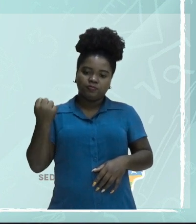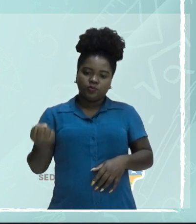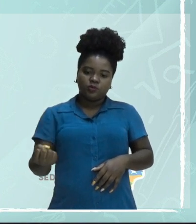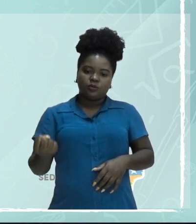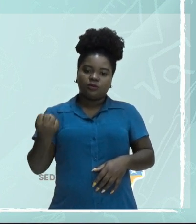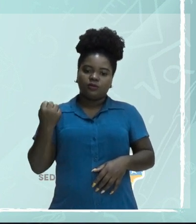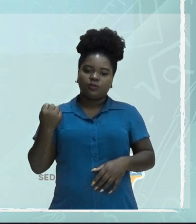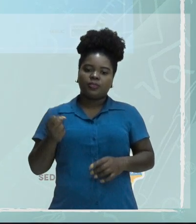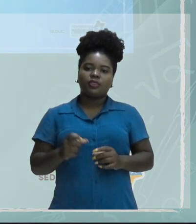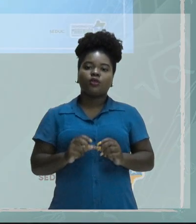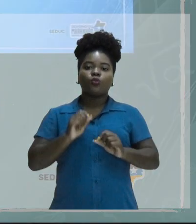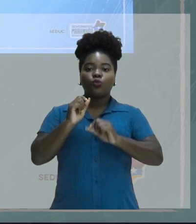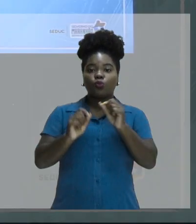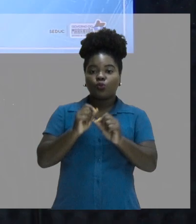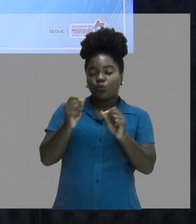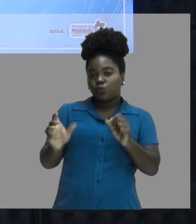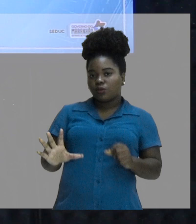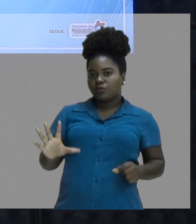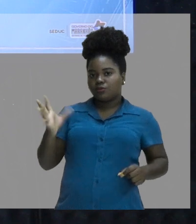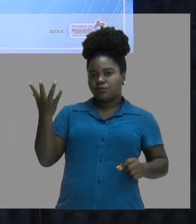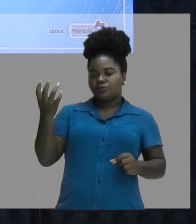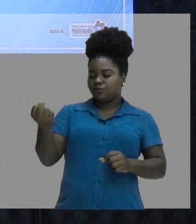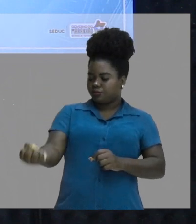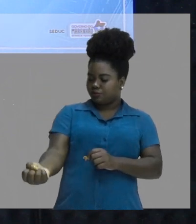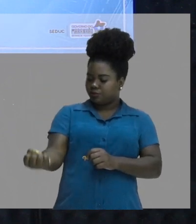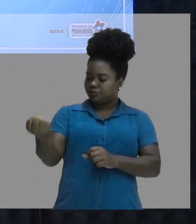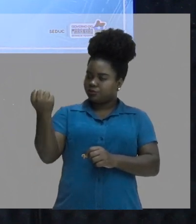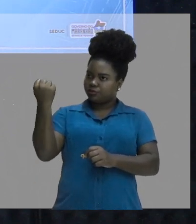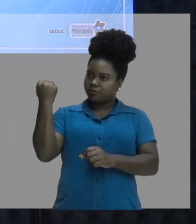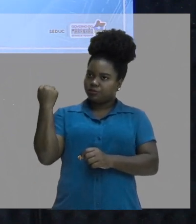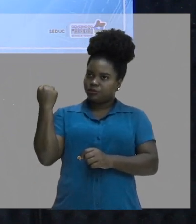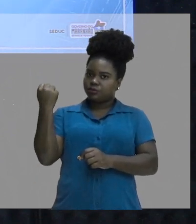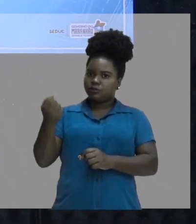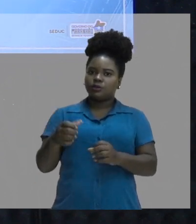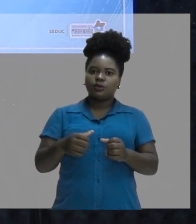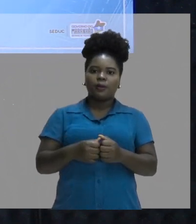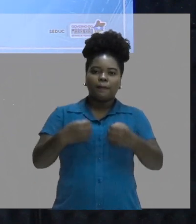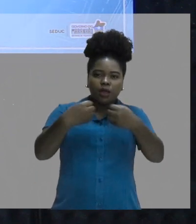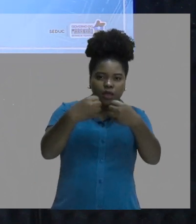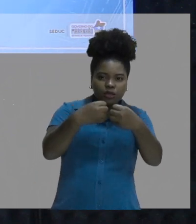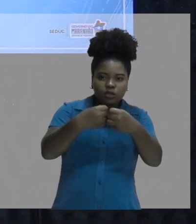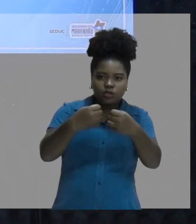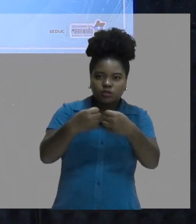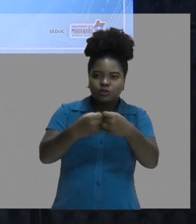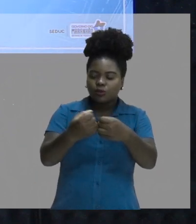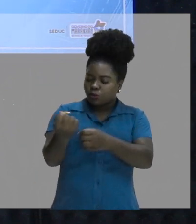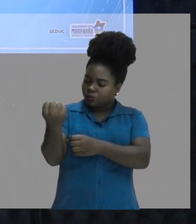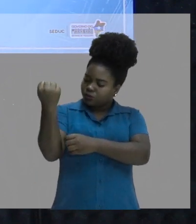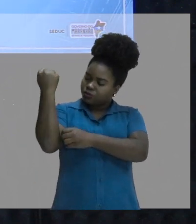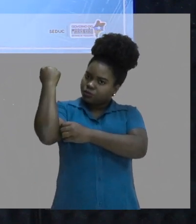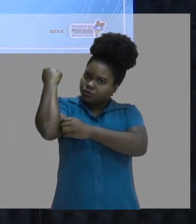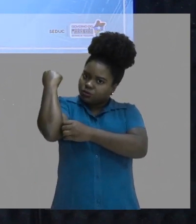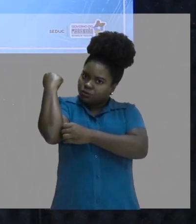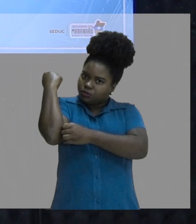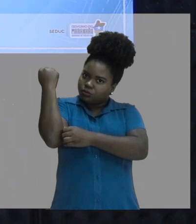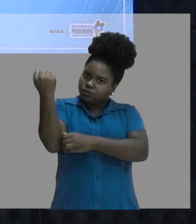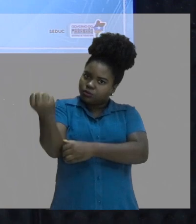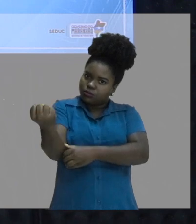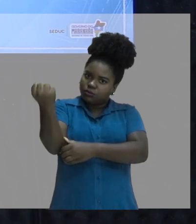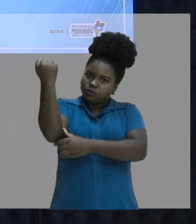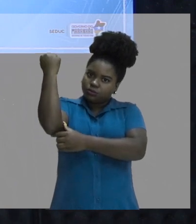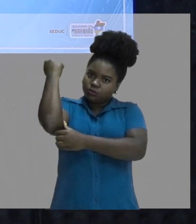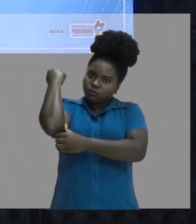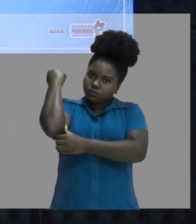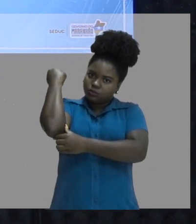proximal do membro quando move-se para a parte distal. O proximal é quando está mais próximo do eixo, tá, pessoal? Distal é aquele